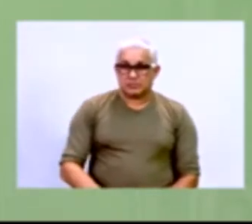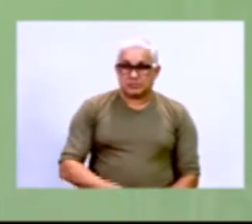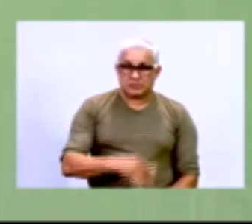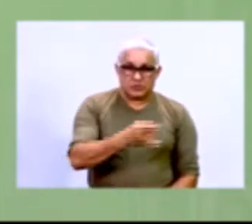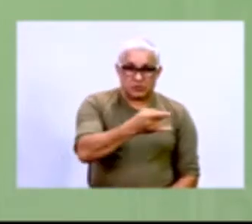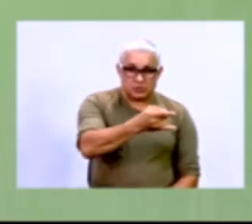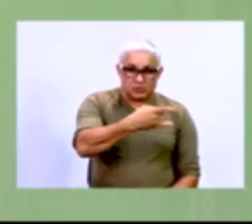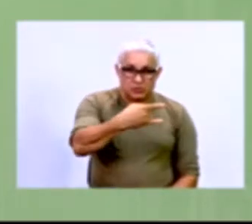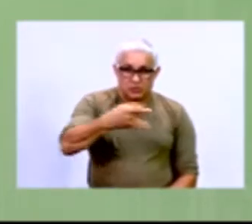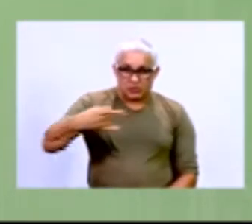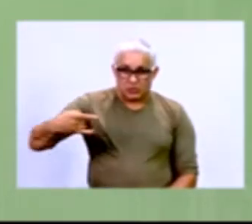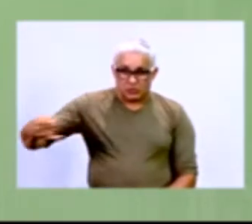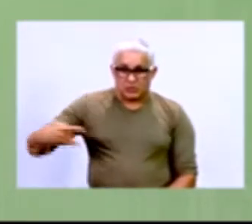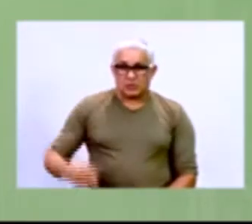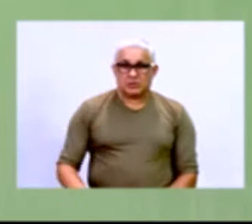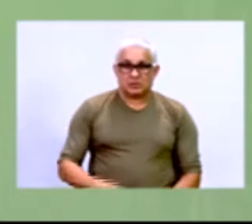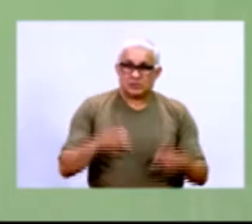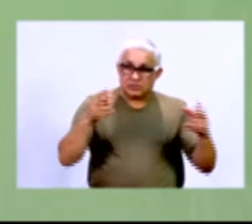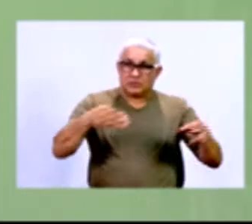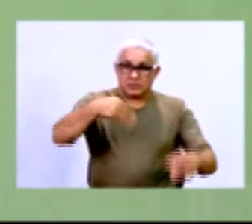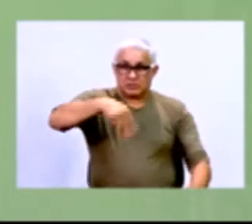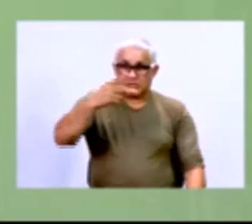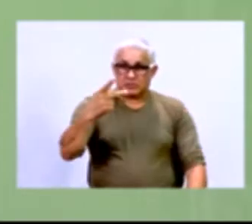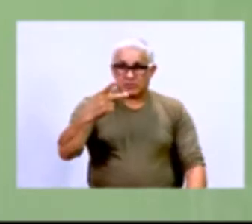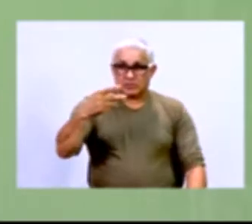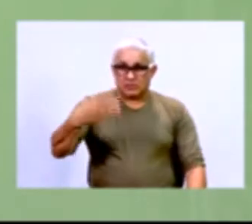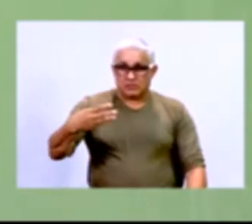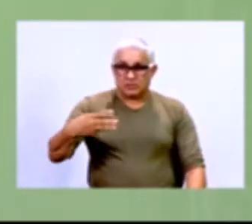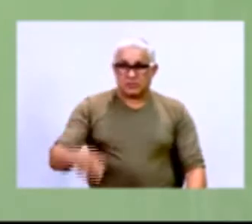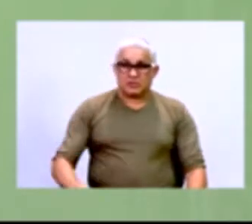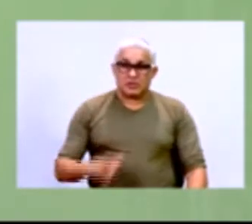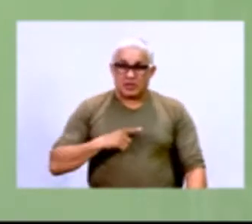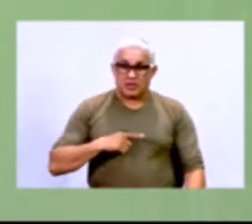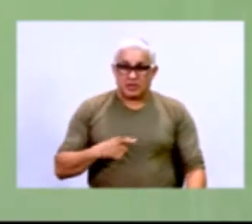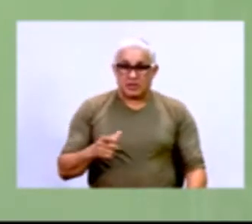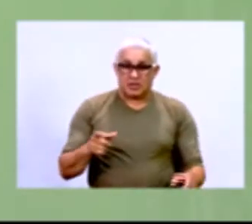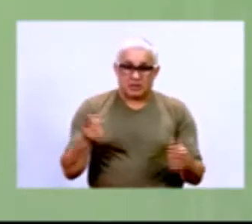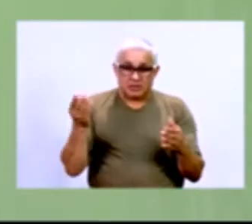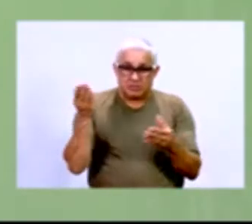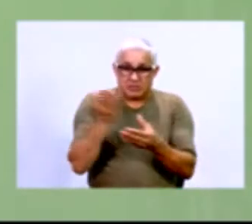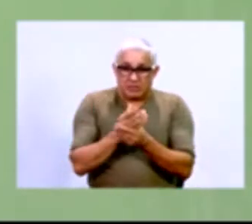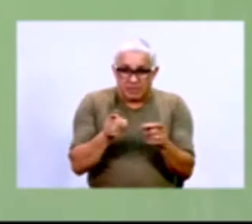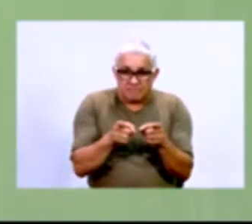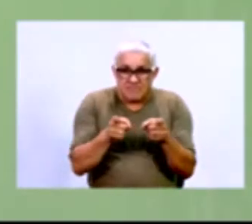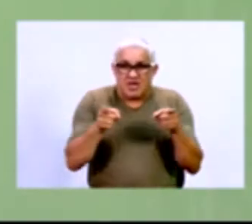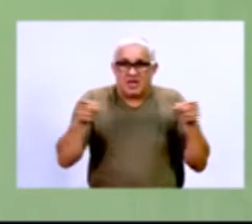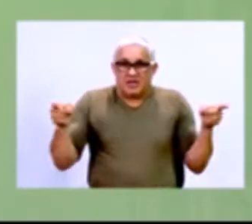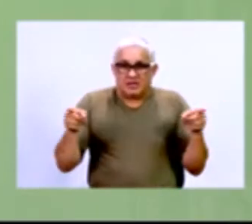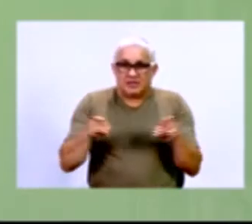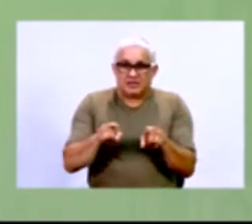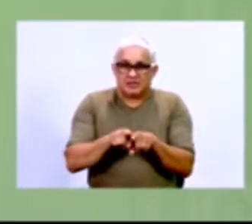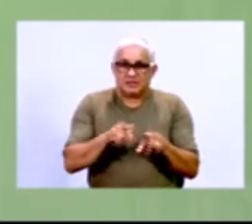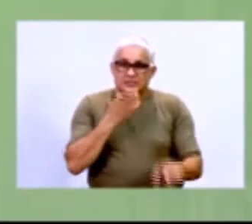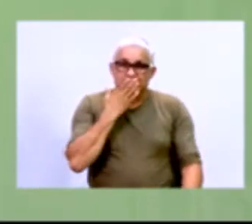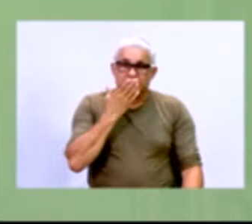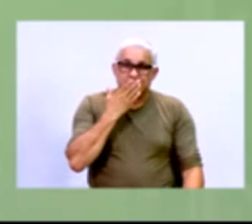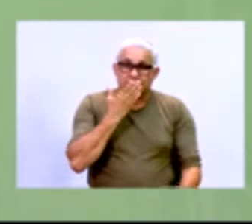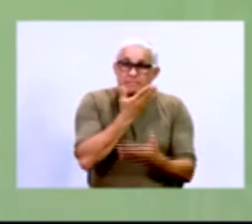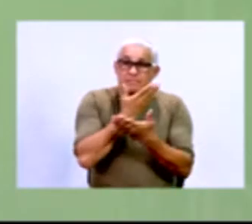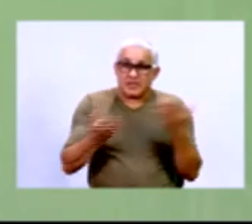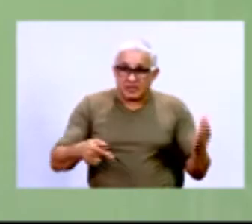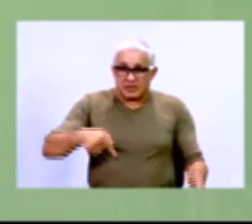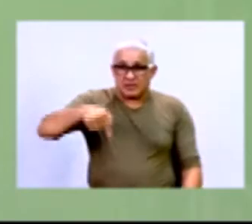ao MP3, porém gera um arquivo com tamanho maior e também é um formato que possui perda